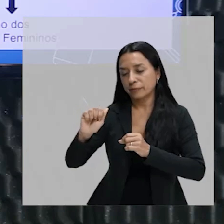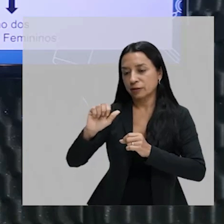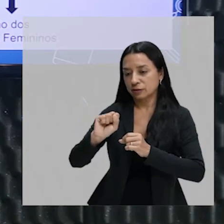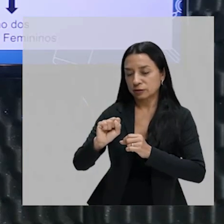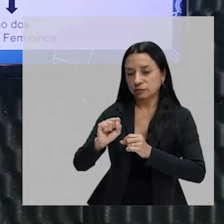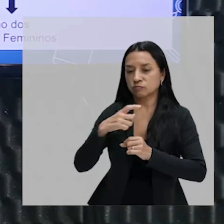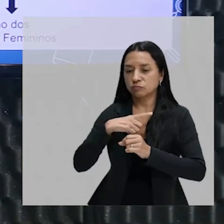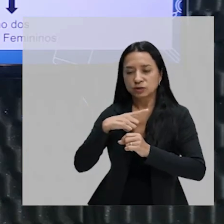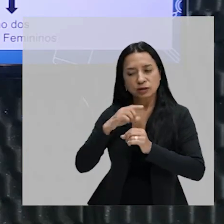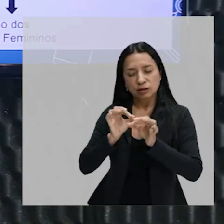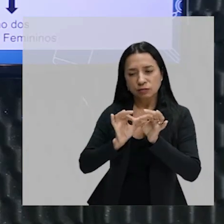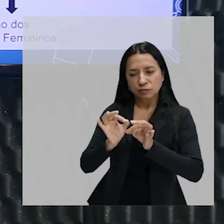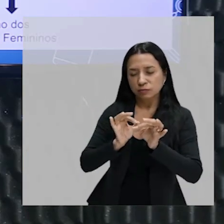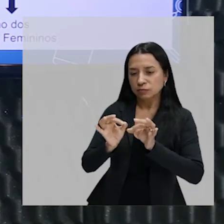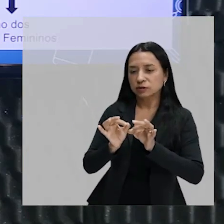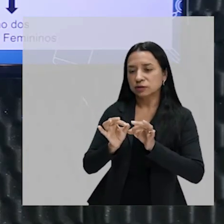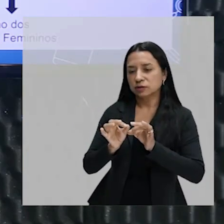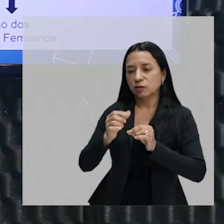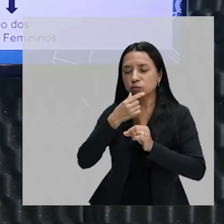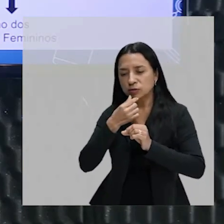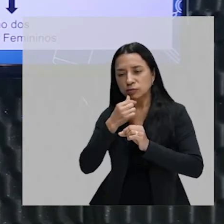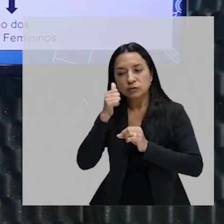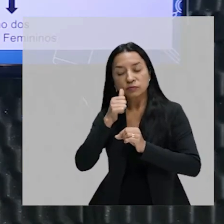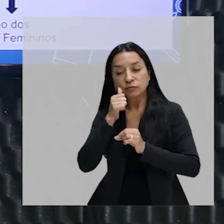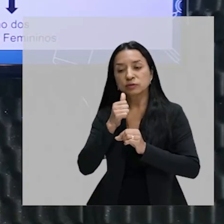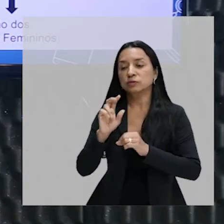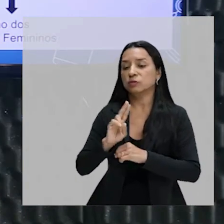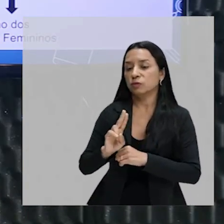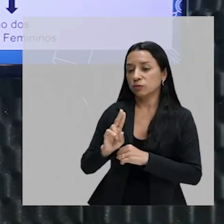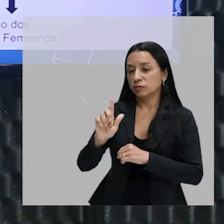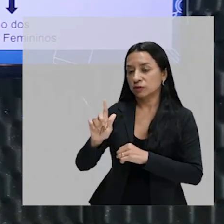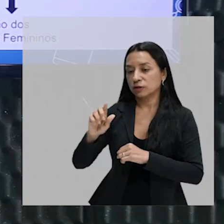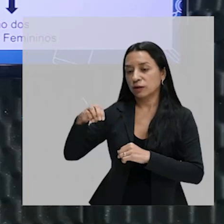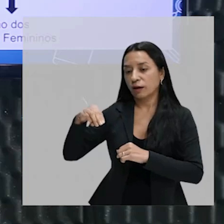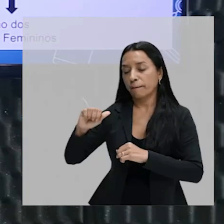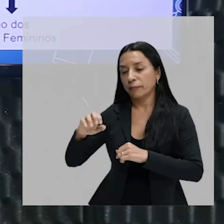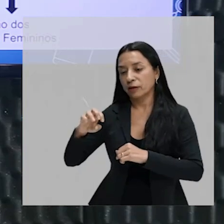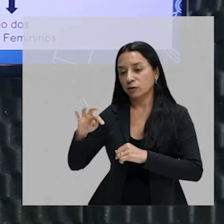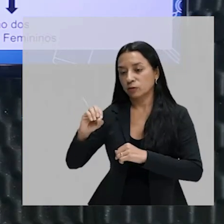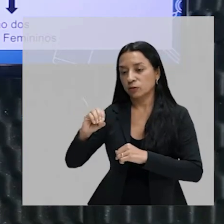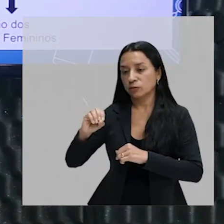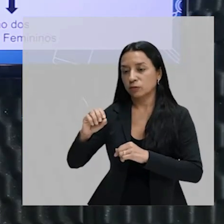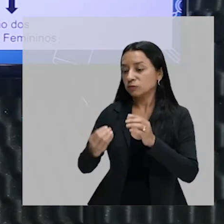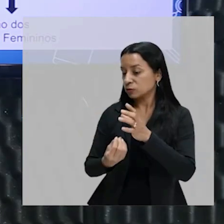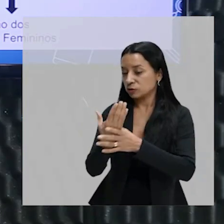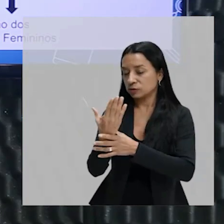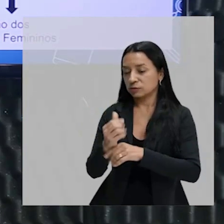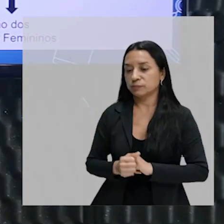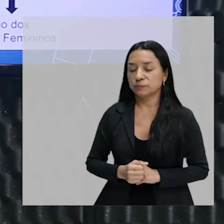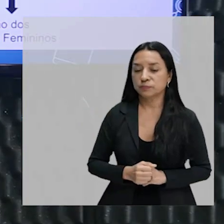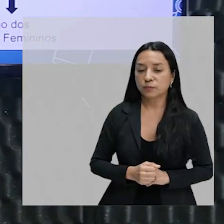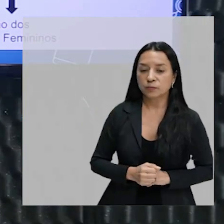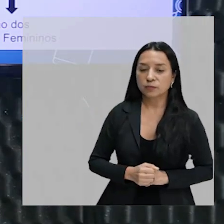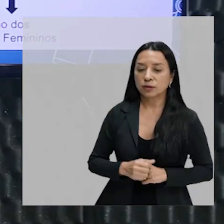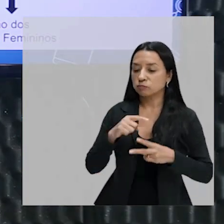ocorreu a formação de gameta masculino ou feminino a gente chama isso de gametogênese a gametogênese ela pode